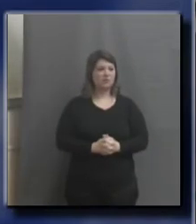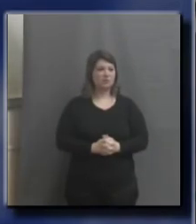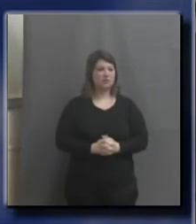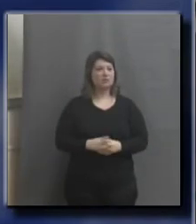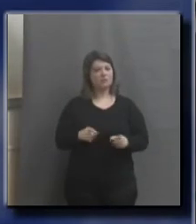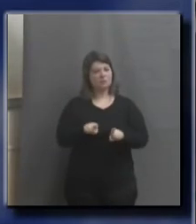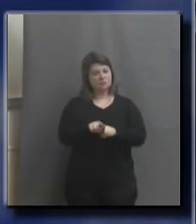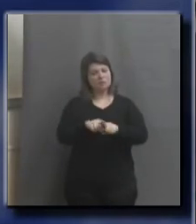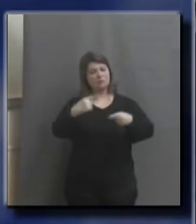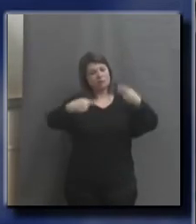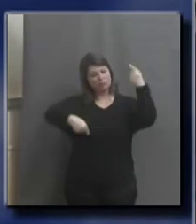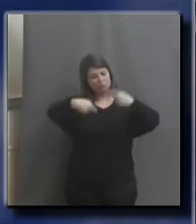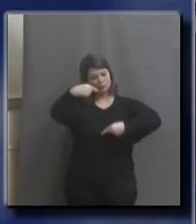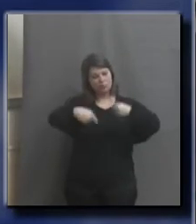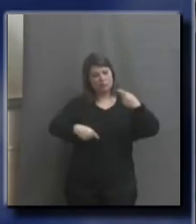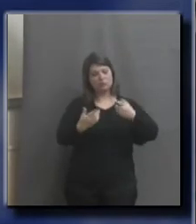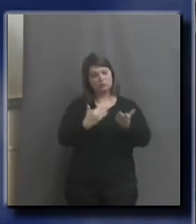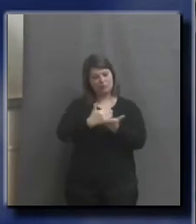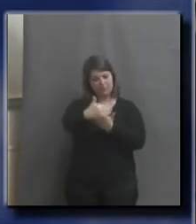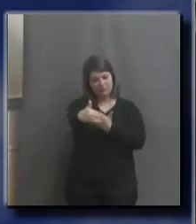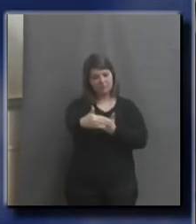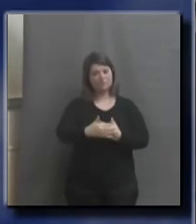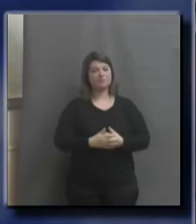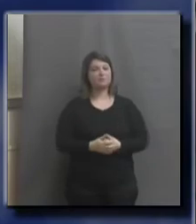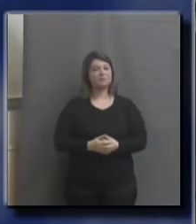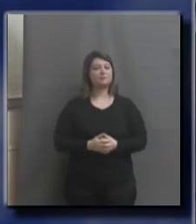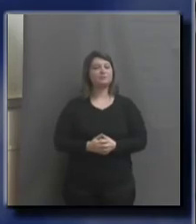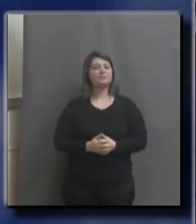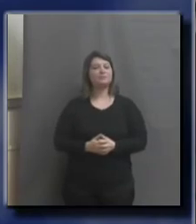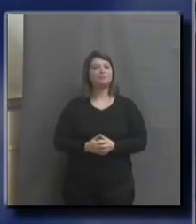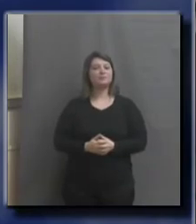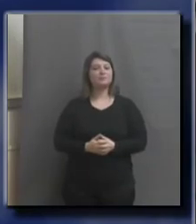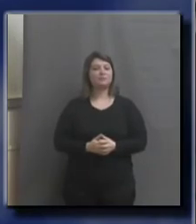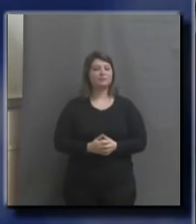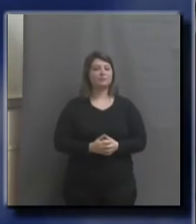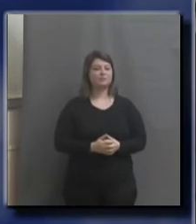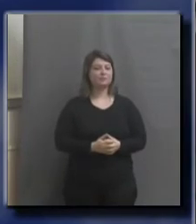a discussão que vai se seguir a ela.